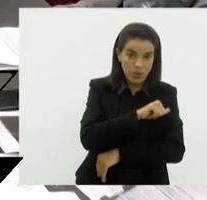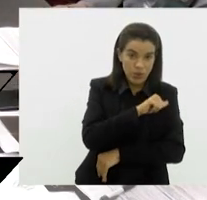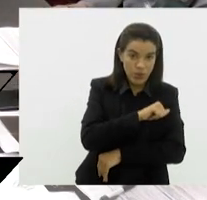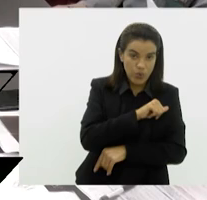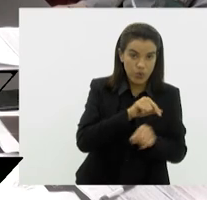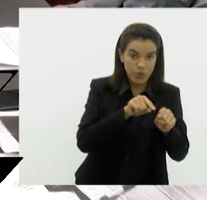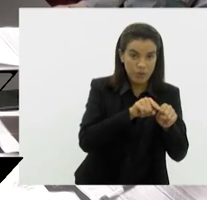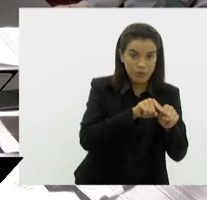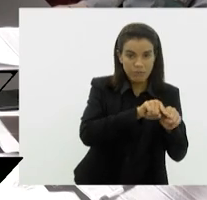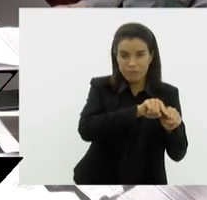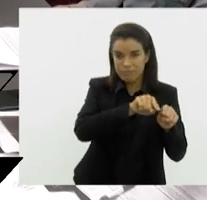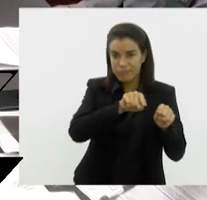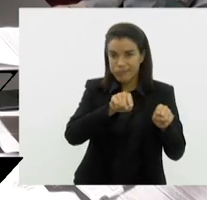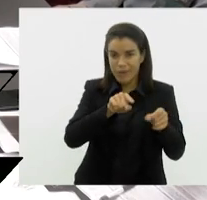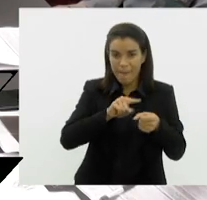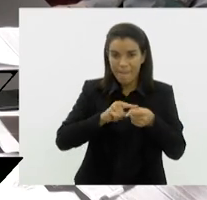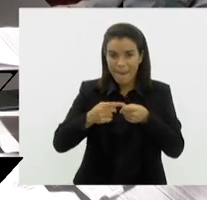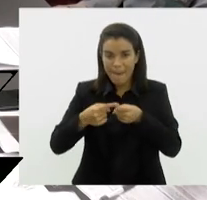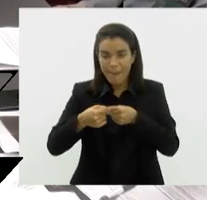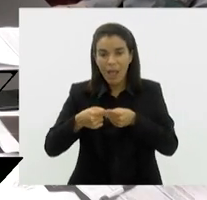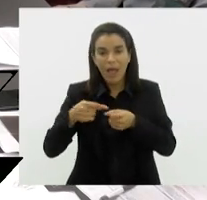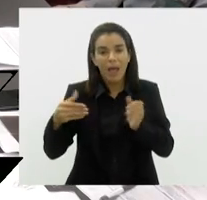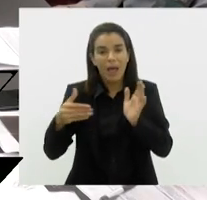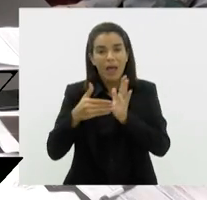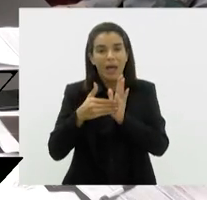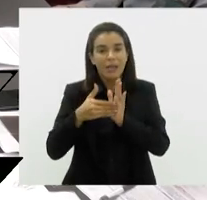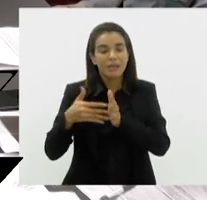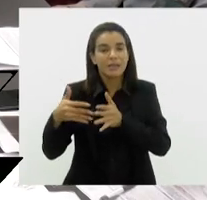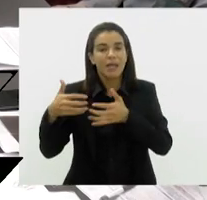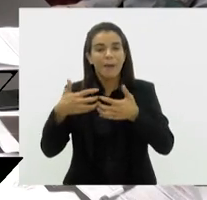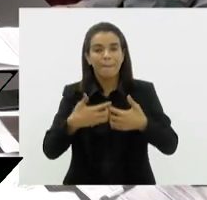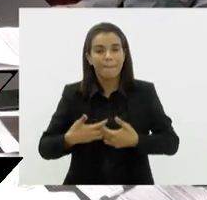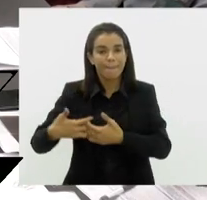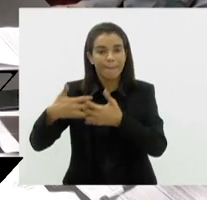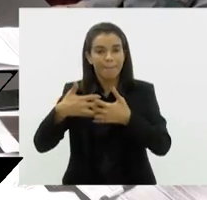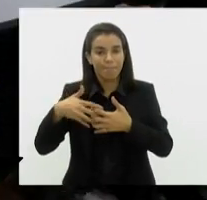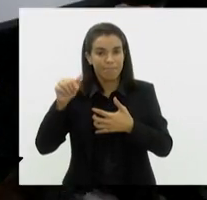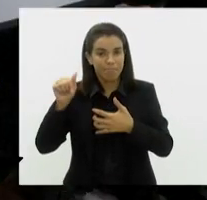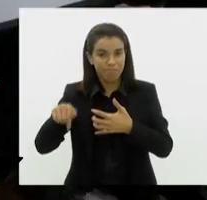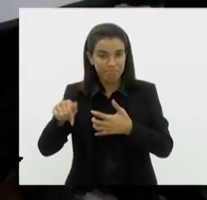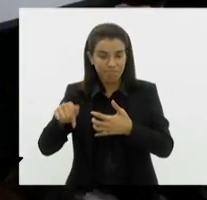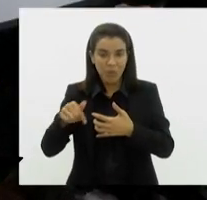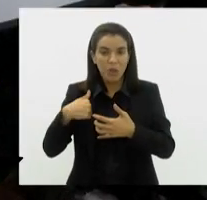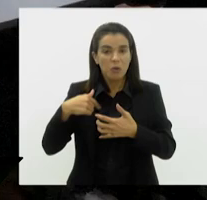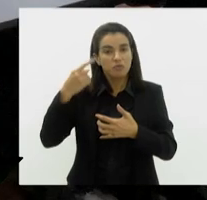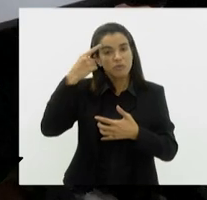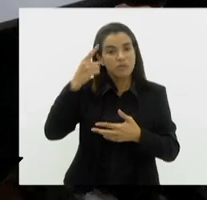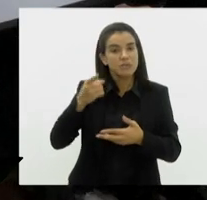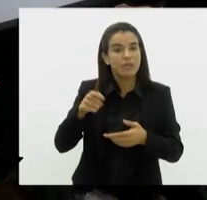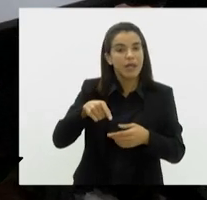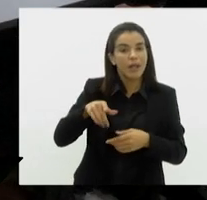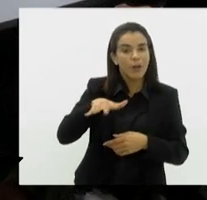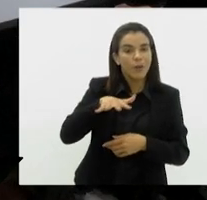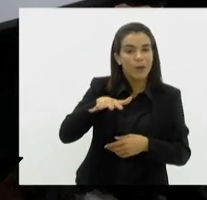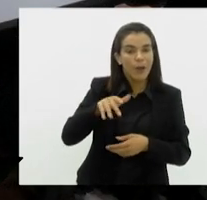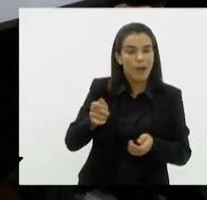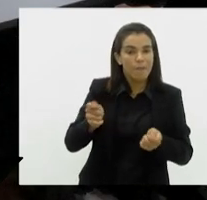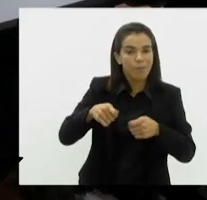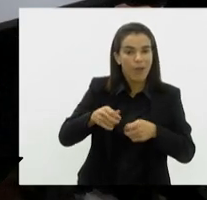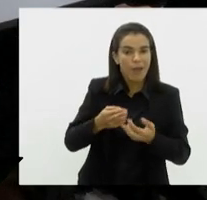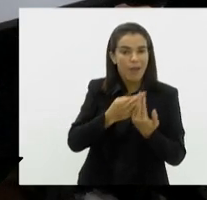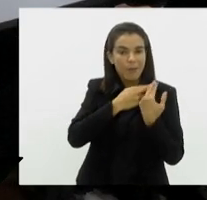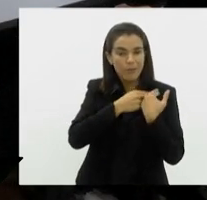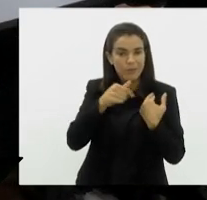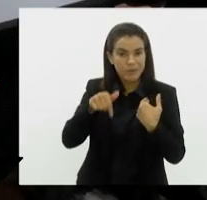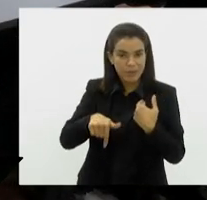Atravessa alguns municípios, até Petrópolis. E aí eu não sei se tem algum trecho que é de competência municipal